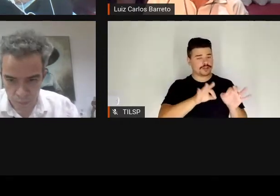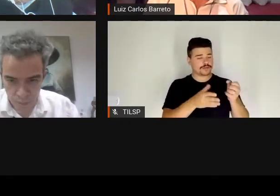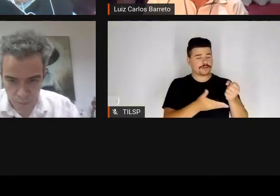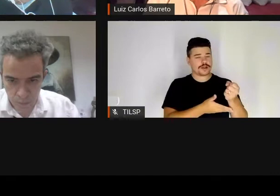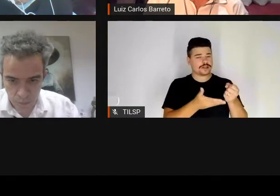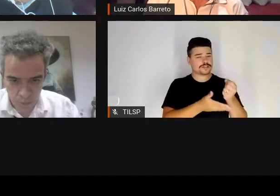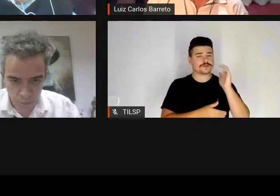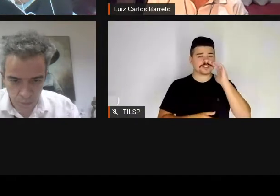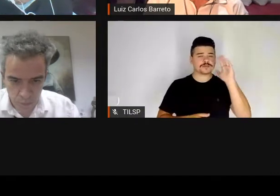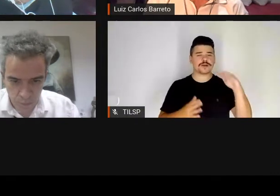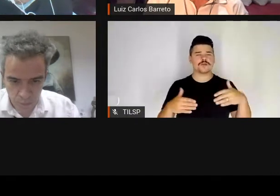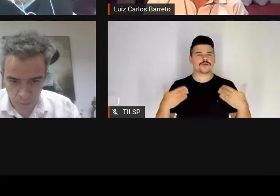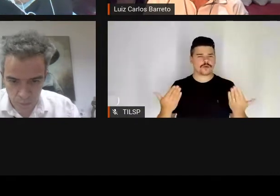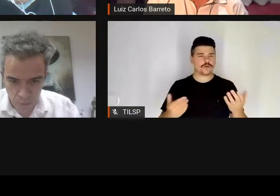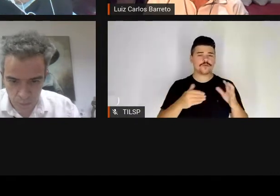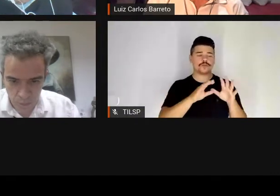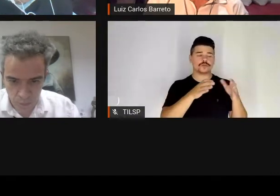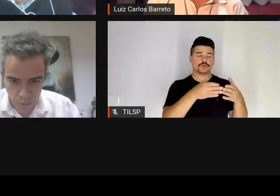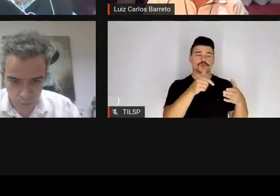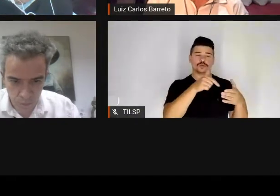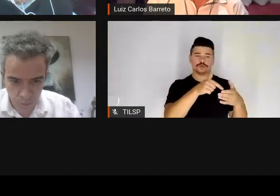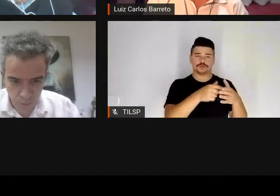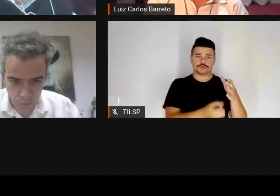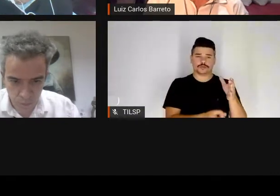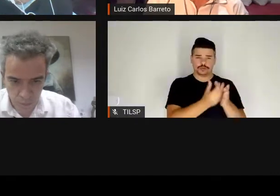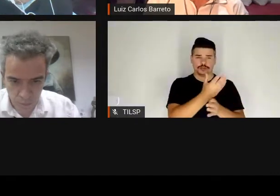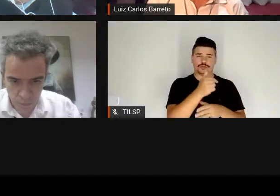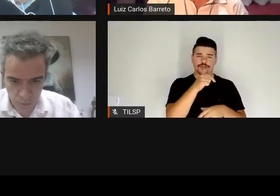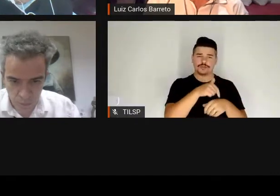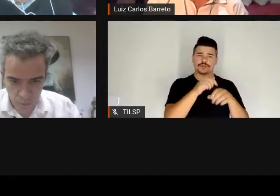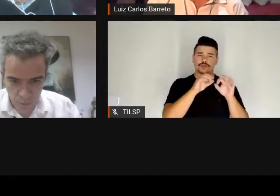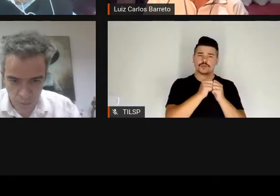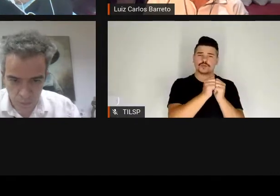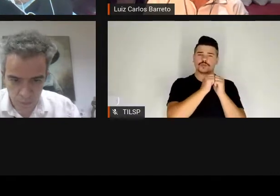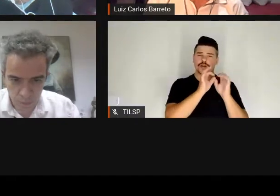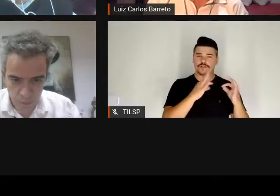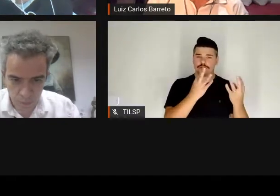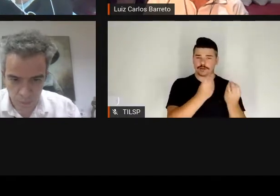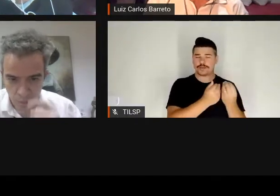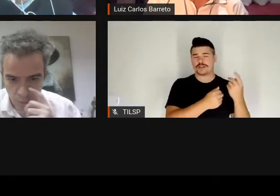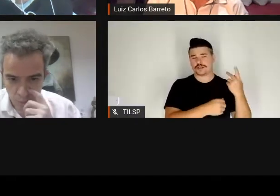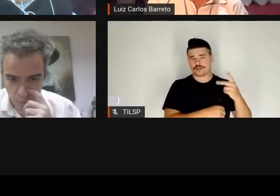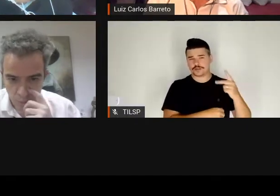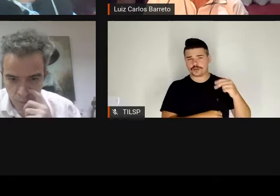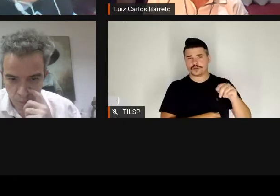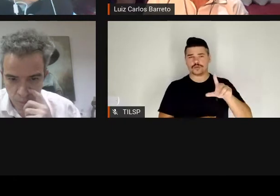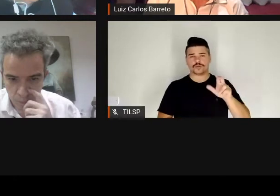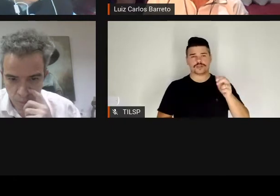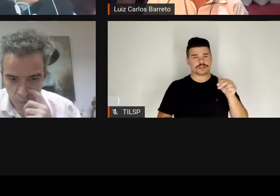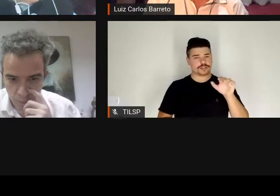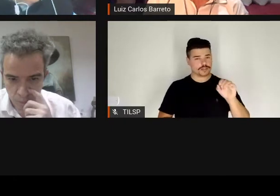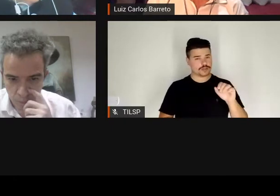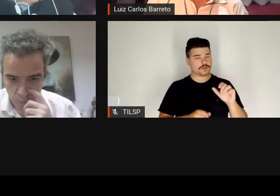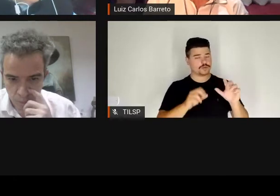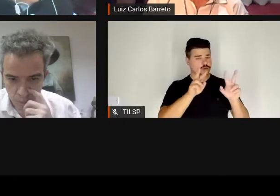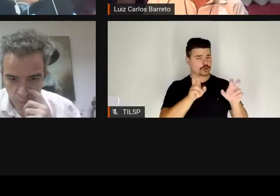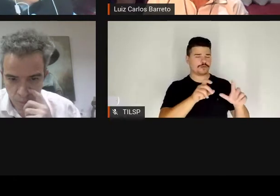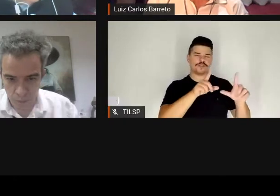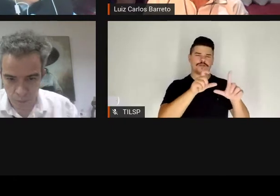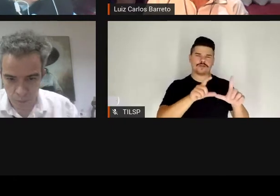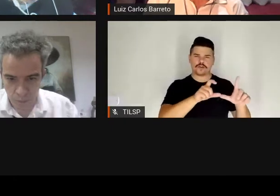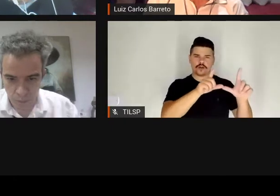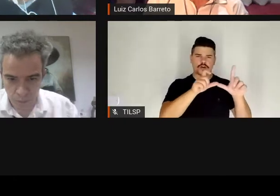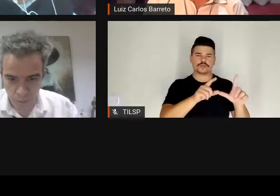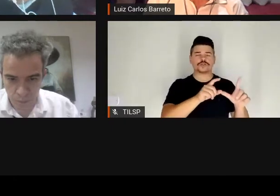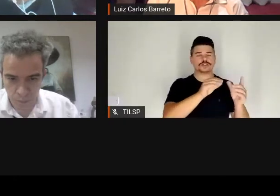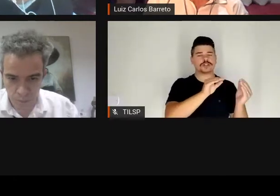num conjunto originário da família, né, de Luciano Carneiro, de fotografias que estão hoje presentes no Instituto Moreira